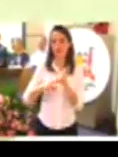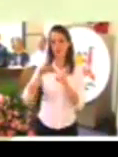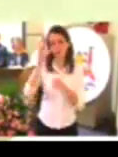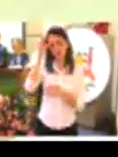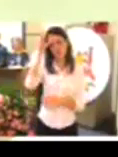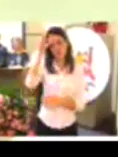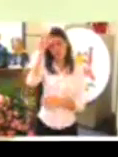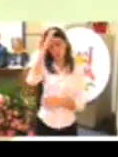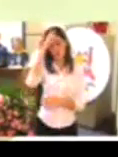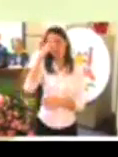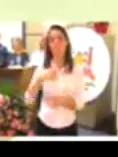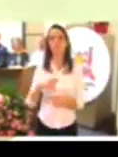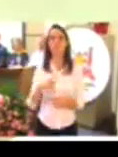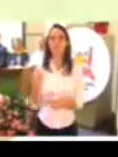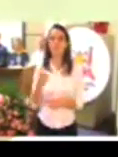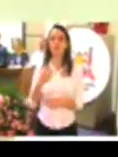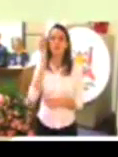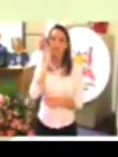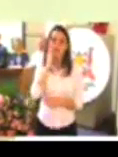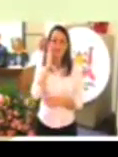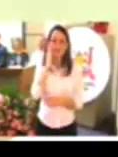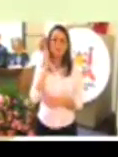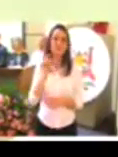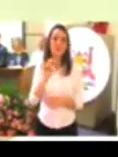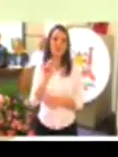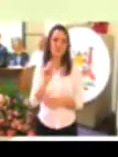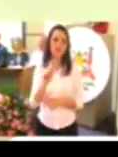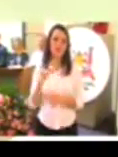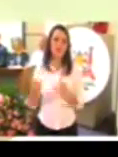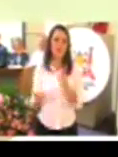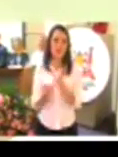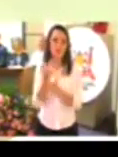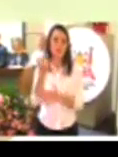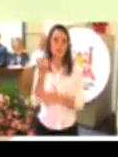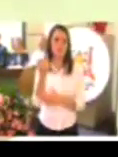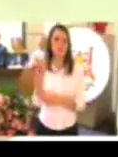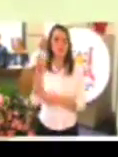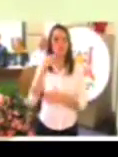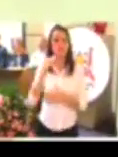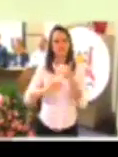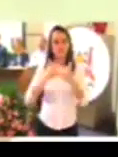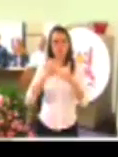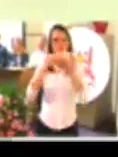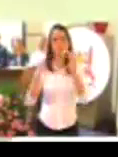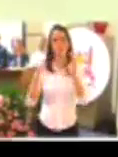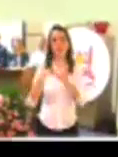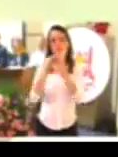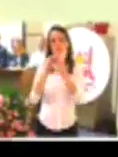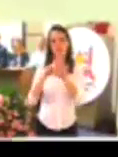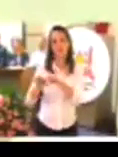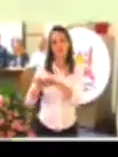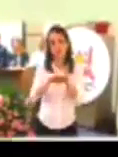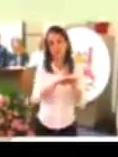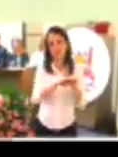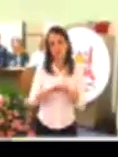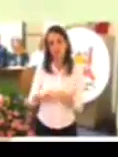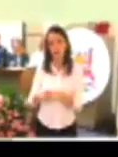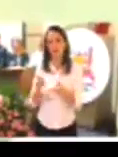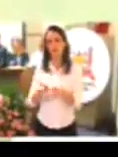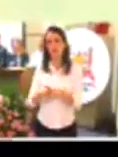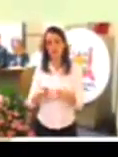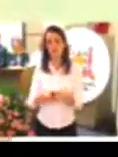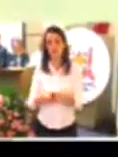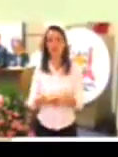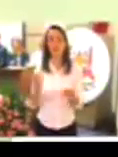de Criciúma. Sem dúvida nenhuma, estamos dando mais um grande passo no caminho da igualdade de direitos.